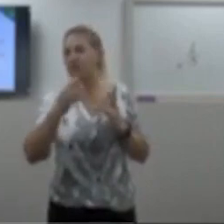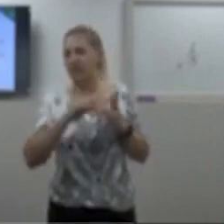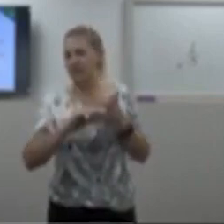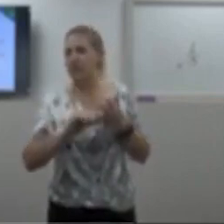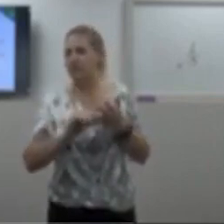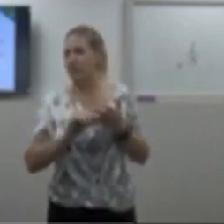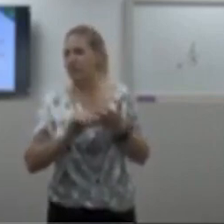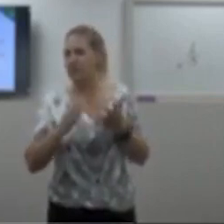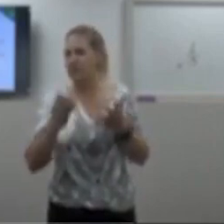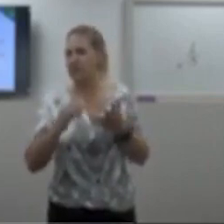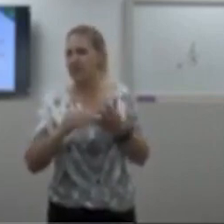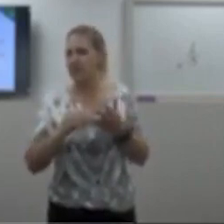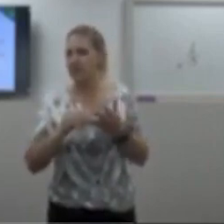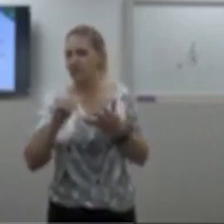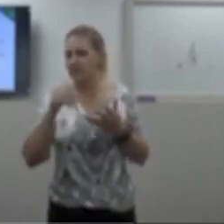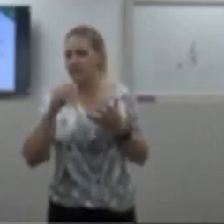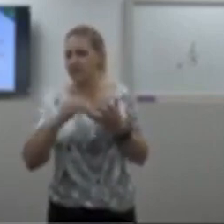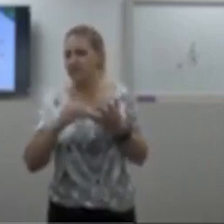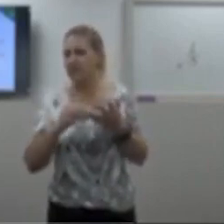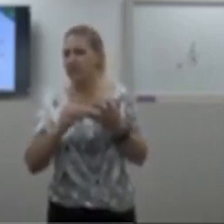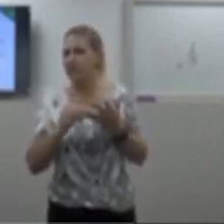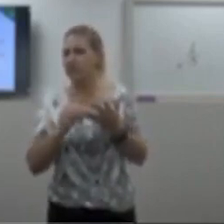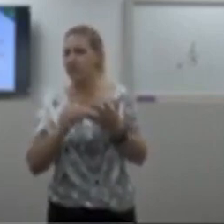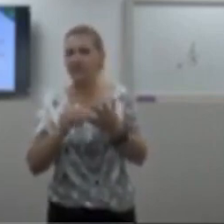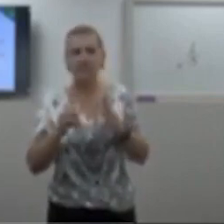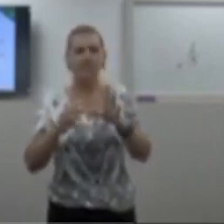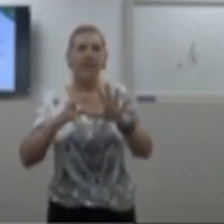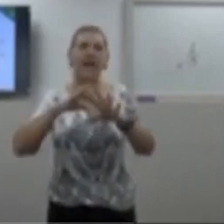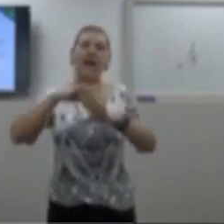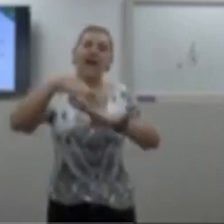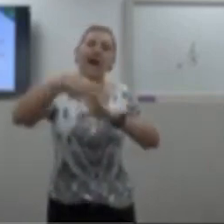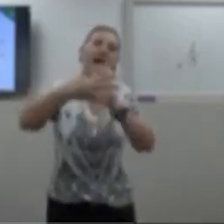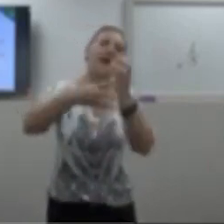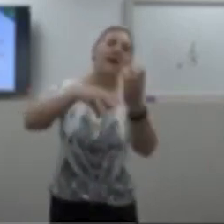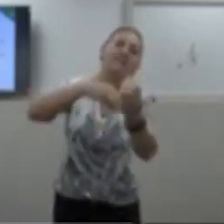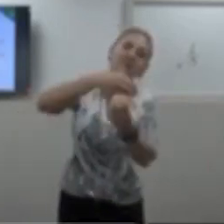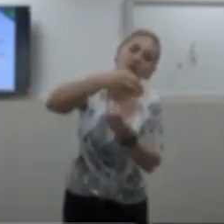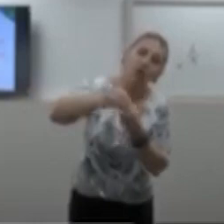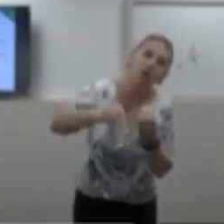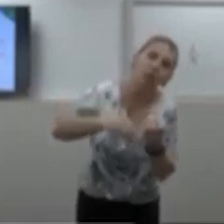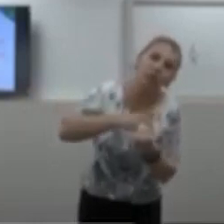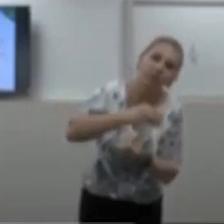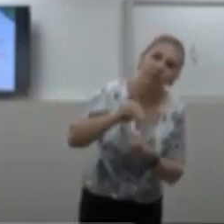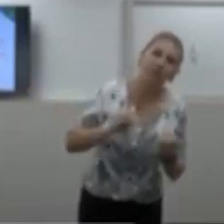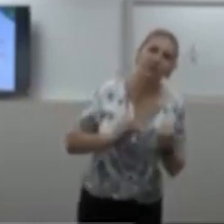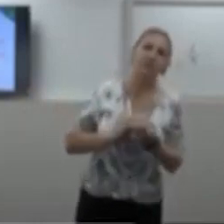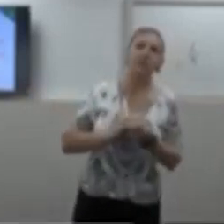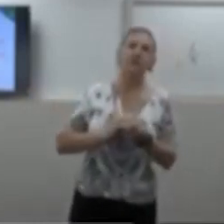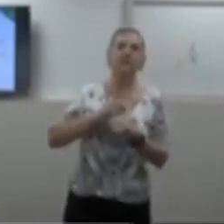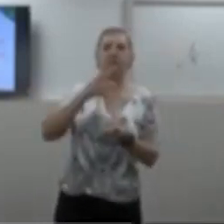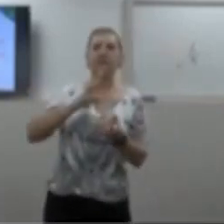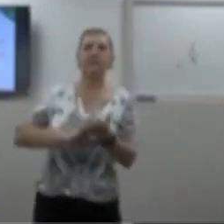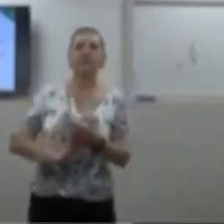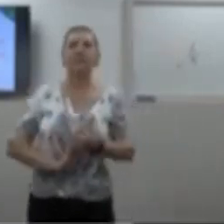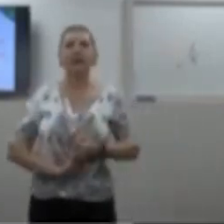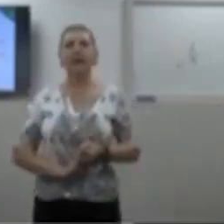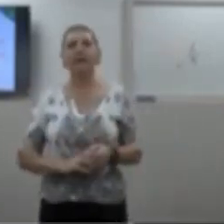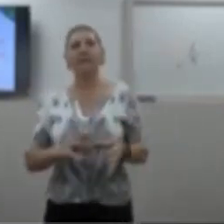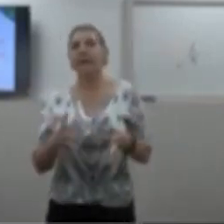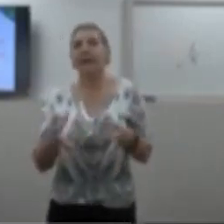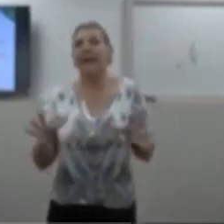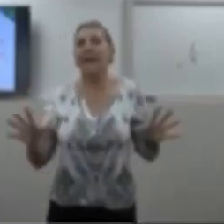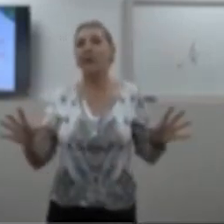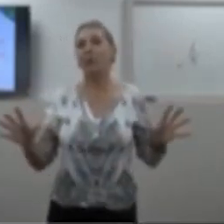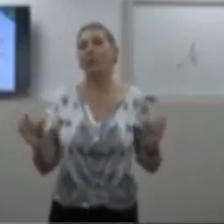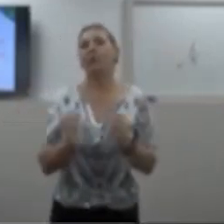professor de educação física. Acho que vocês estão entendendo educação física. Esse grupo de professores nós vamos